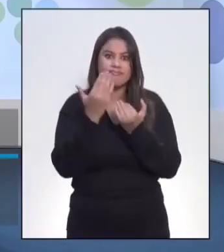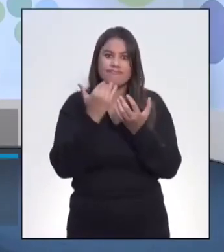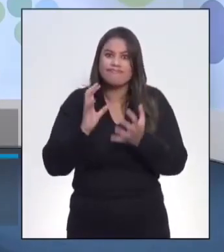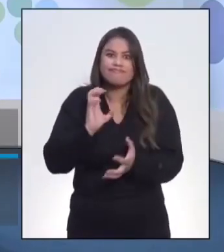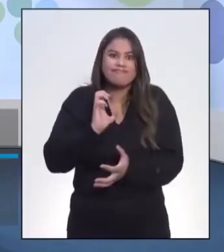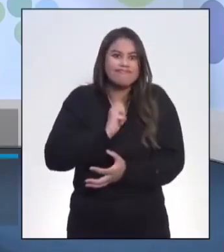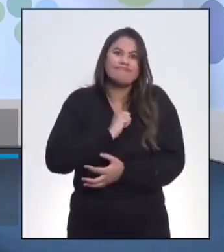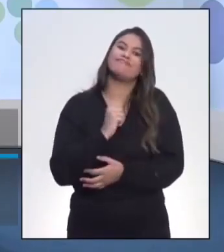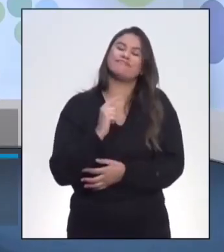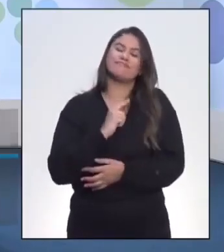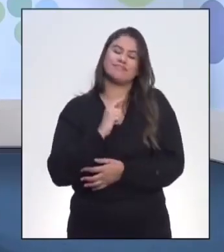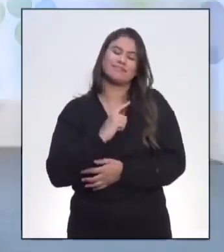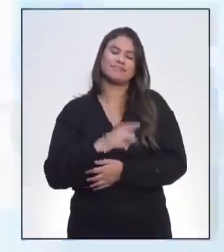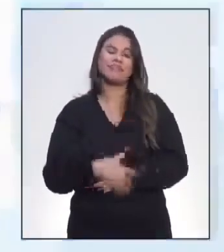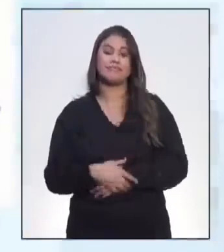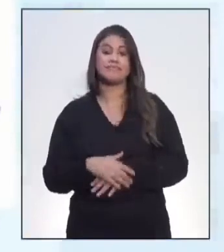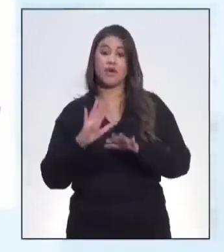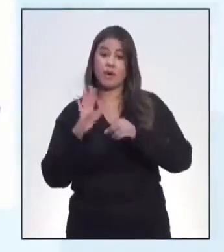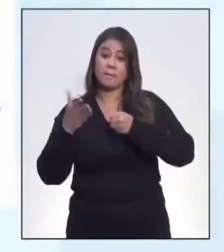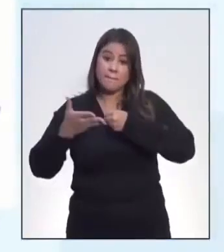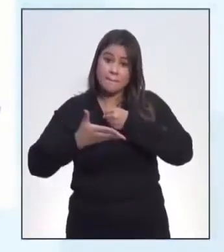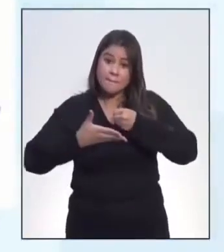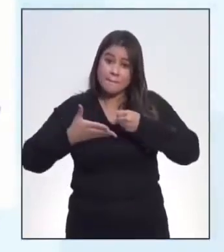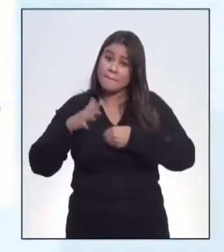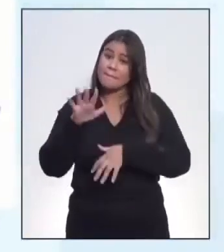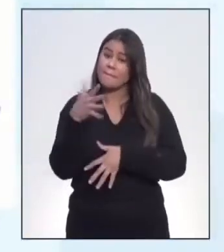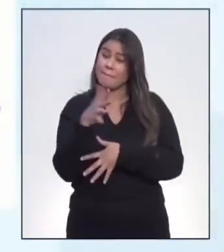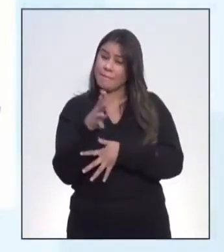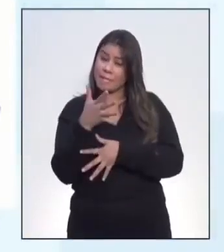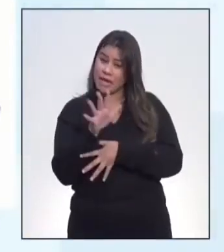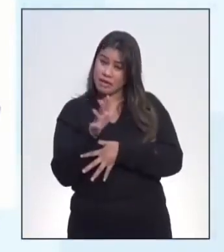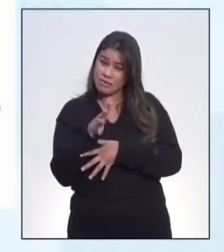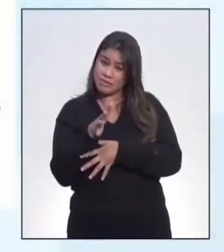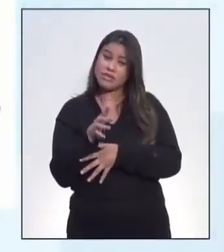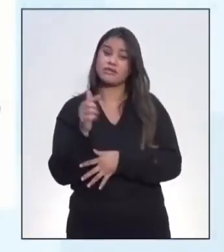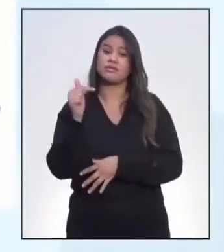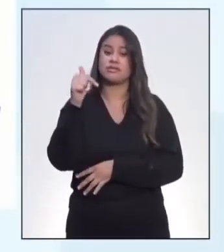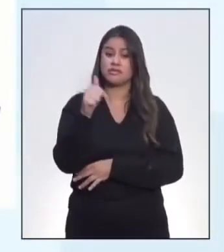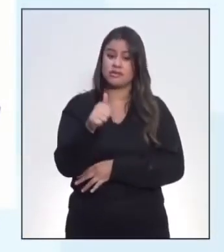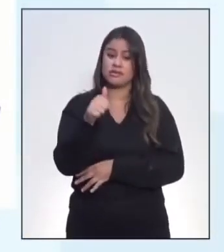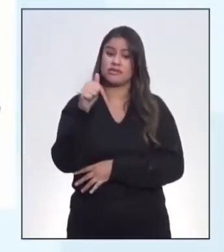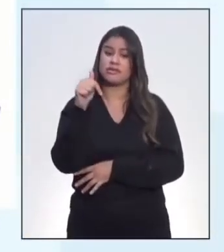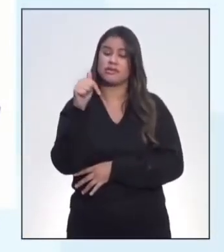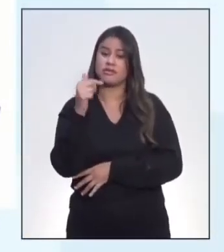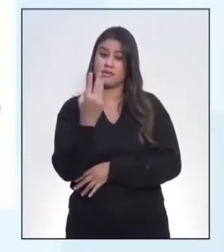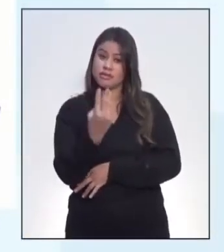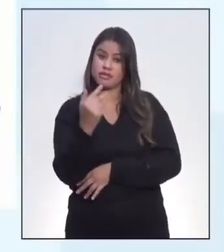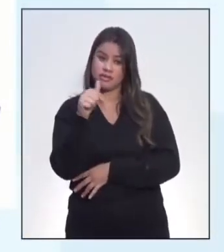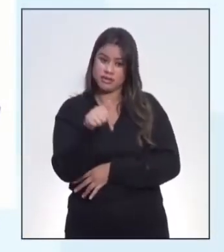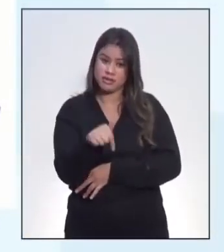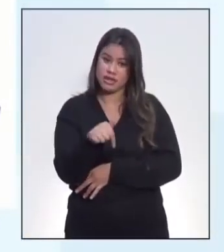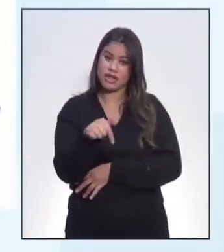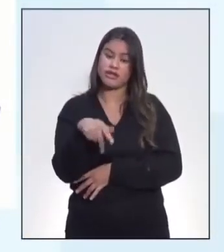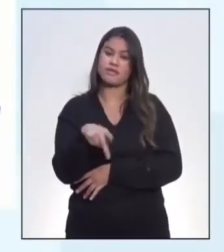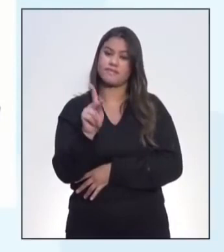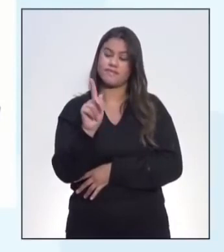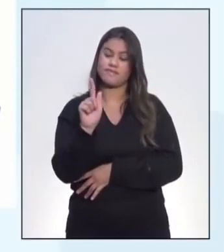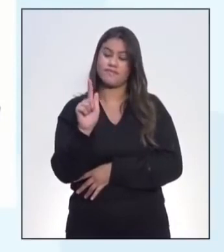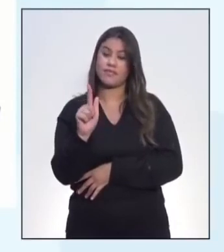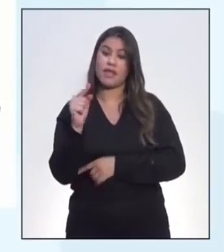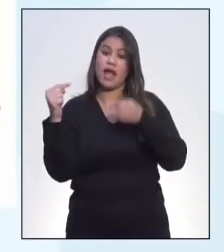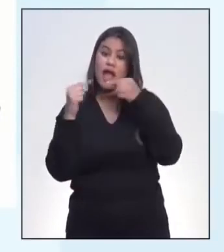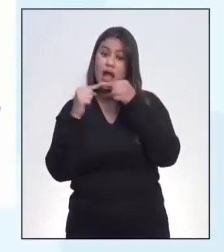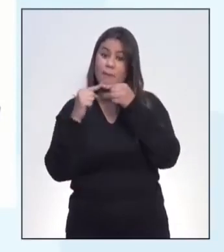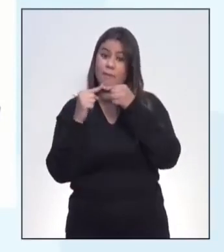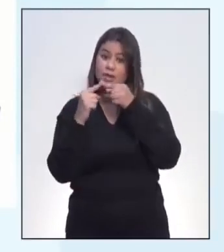37 quilogramas de carne bovina por ano, tudo bem? Por ano. Isso, o fato de ser por ano já é